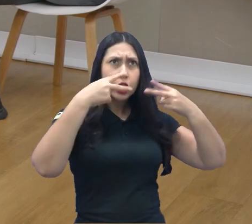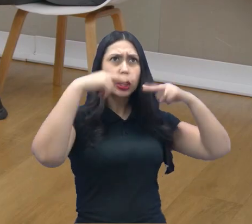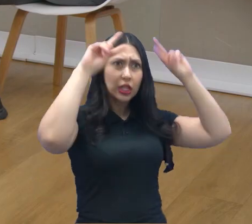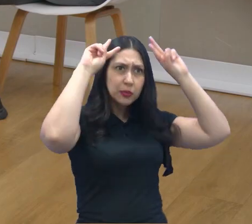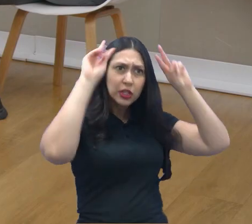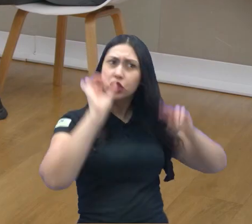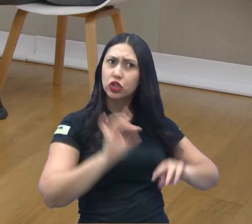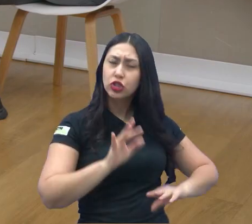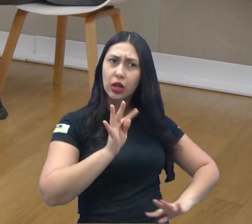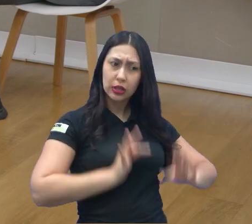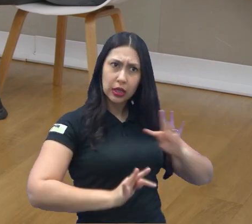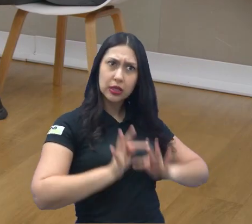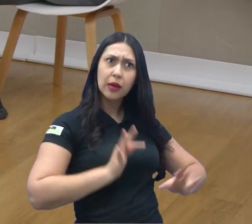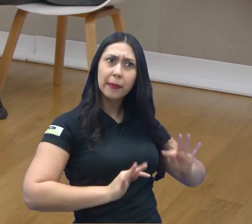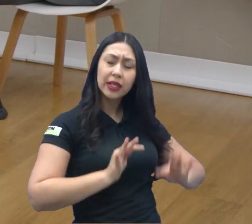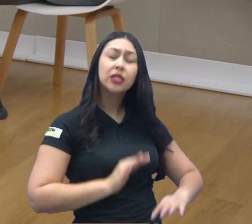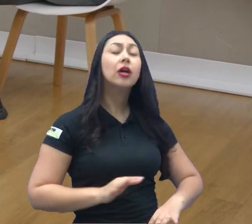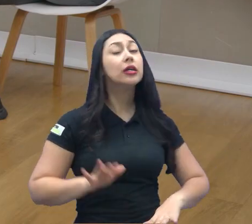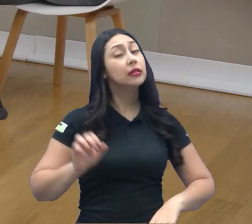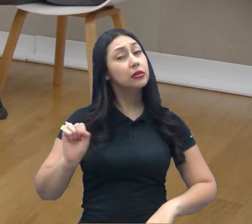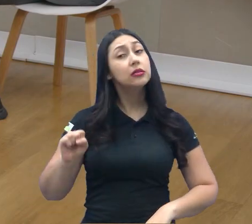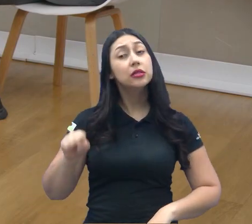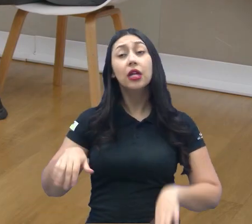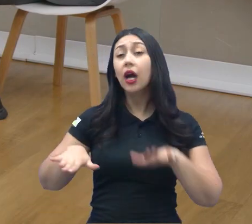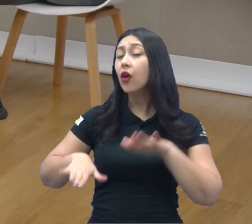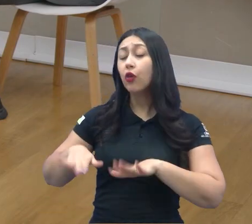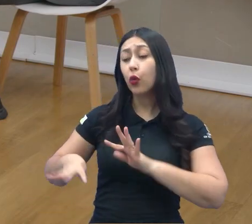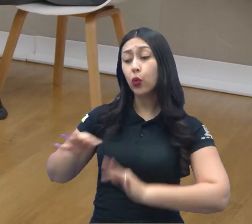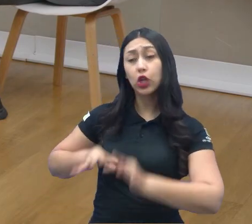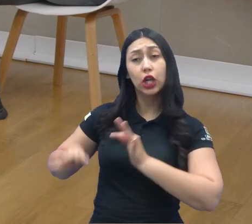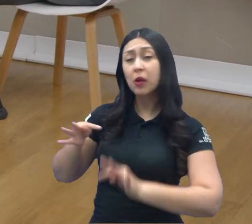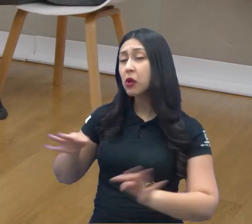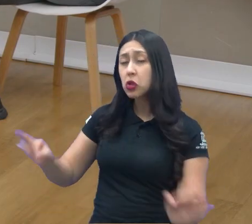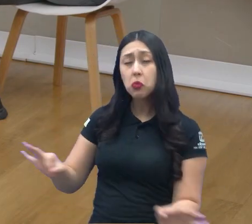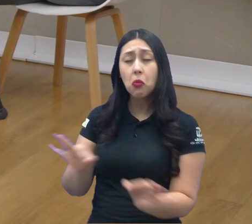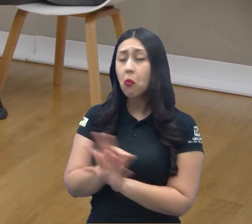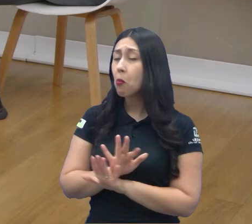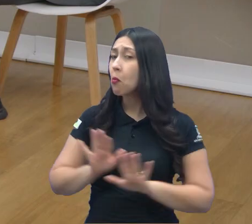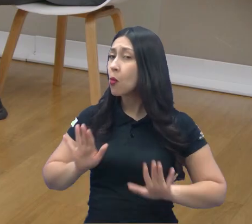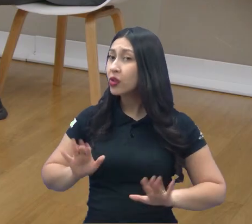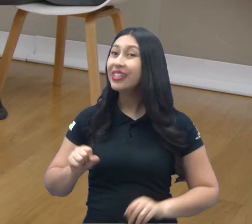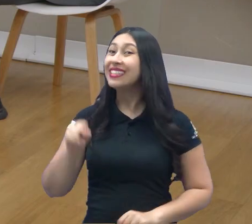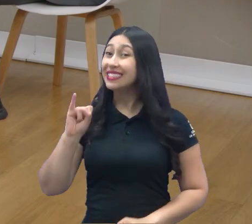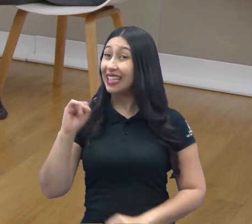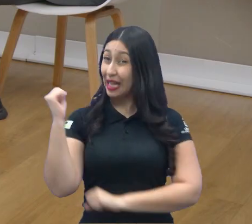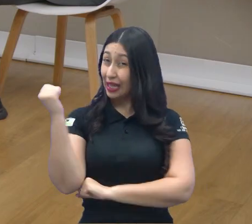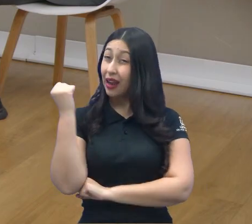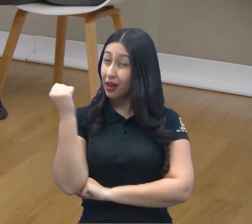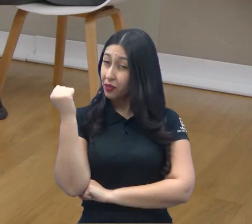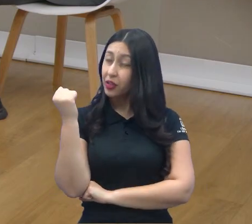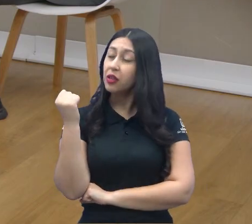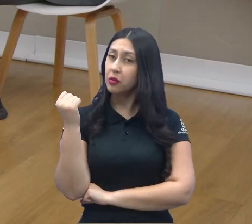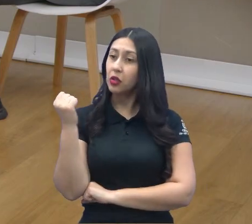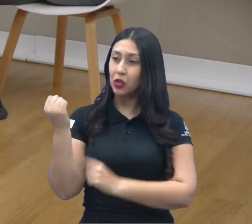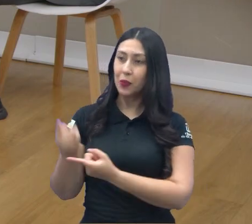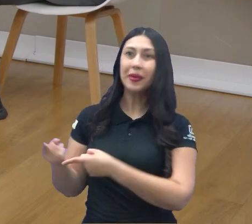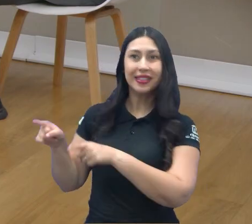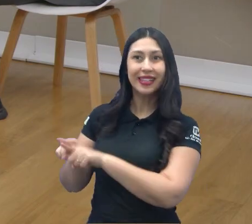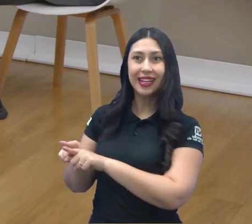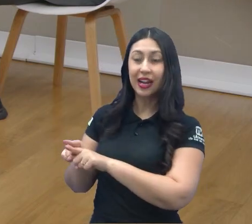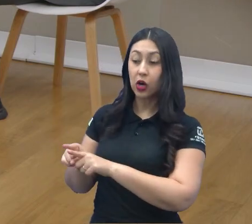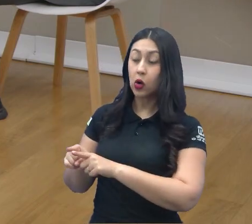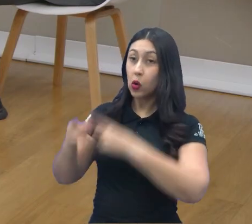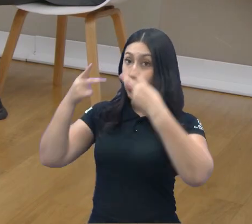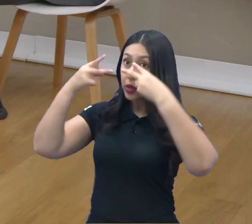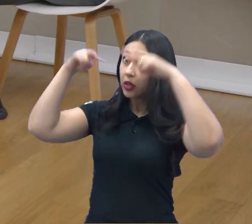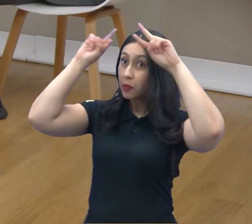Às vezes, a depender do grau, o próprio tratamento já consegue reverter totalmente. Se é um grau mais avançado, a gente une os dois, o transplante e o tratamento em casa.